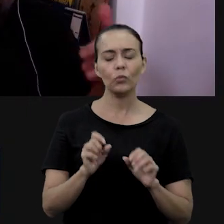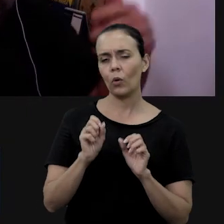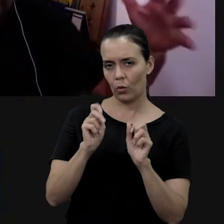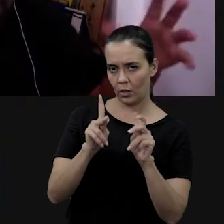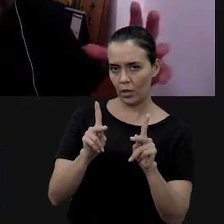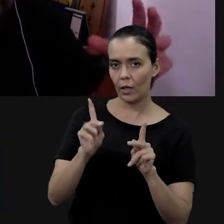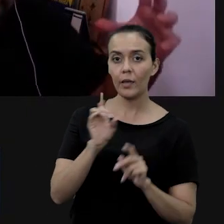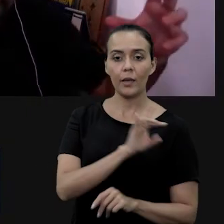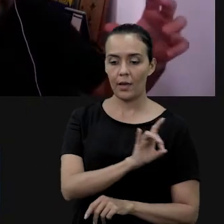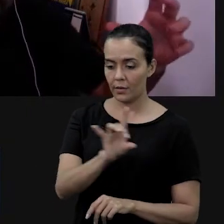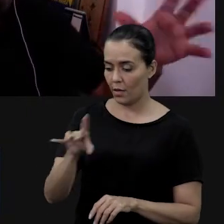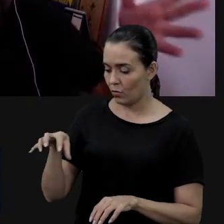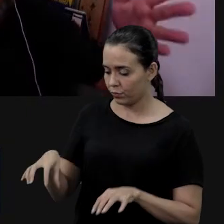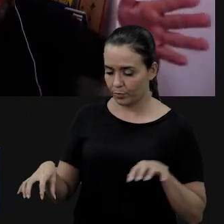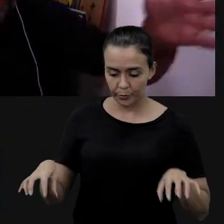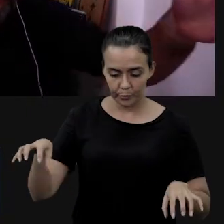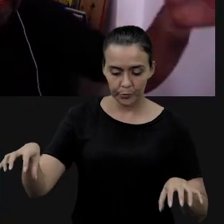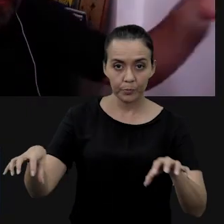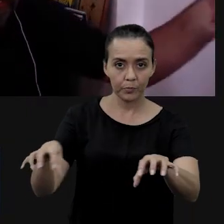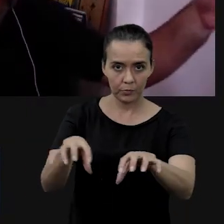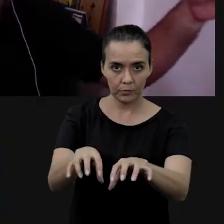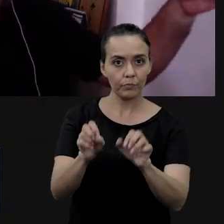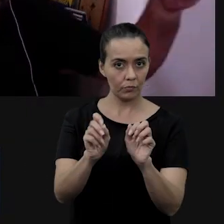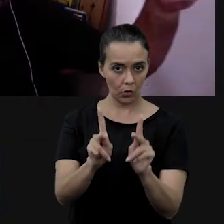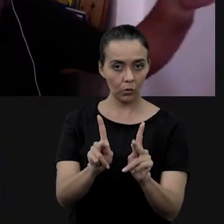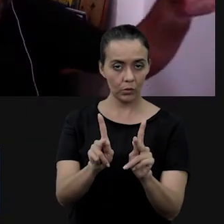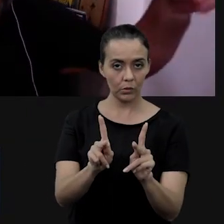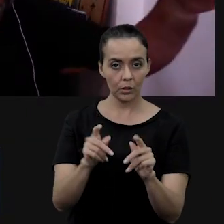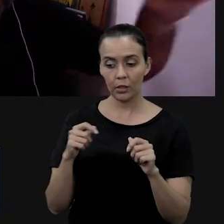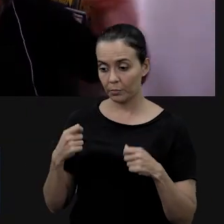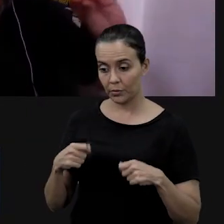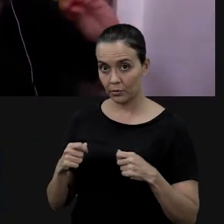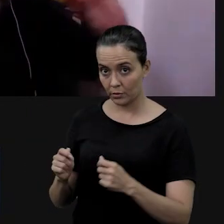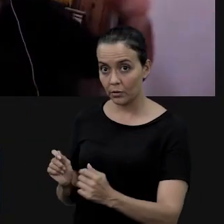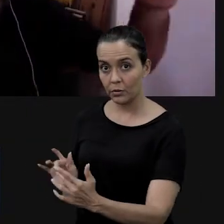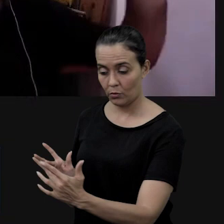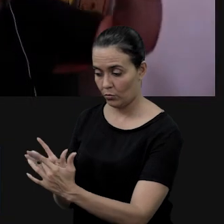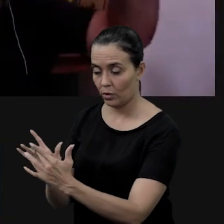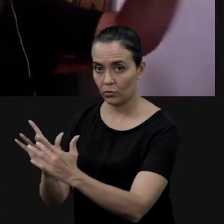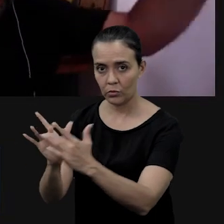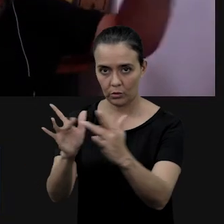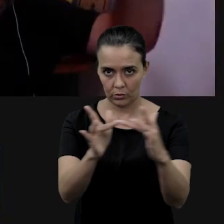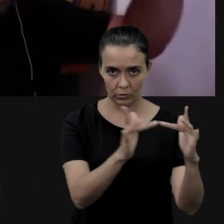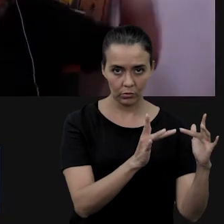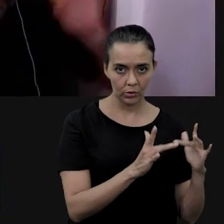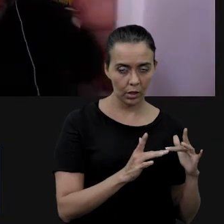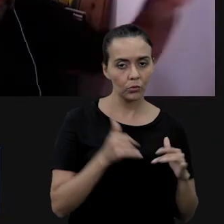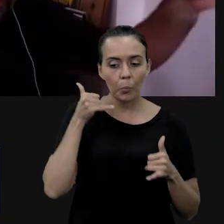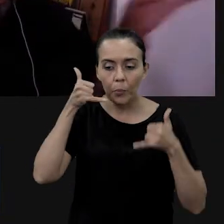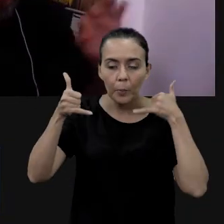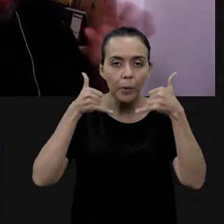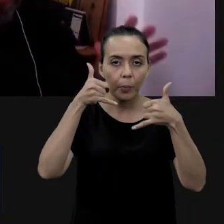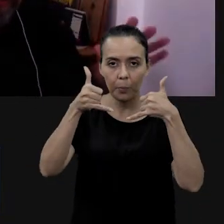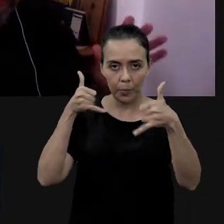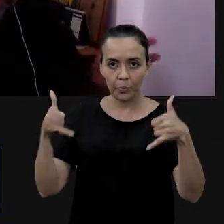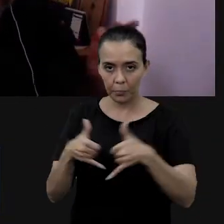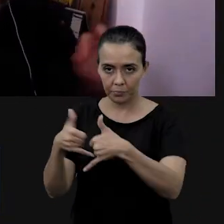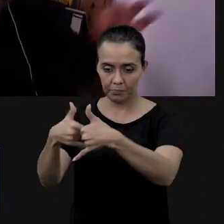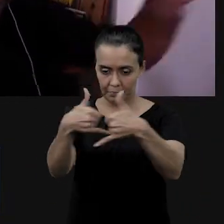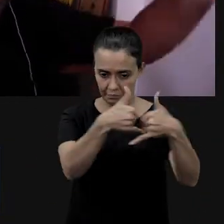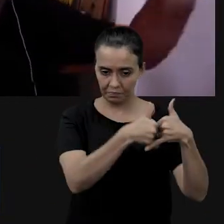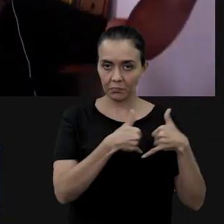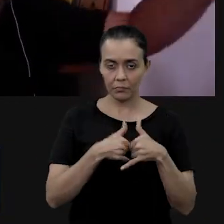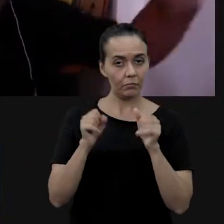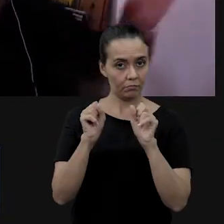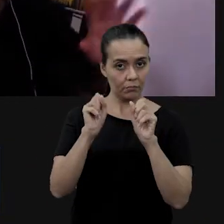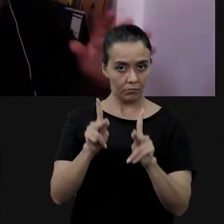claro que existem certas. Cada um tem o seu departamento e as comunicações, existem os canais de comunicação entre os departamentos, quem